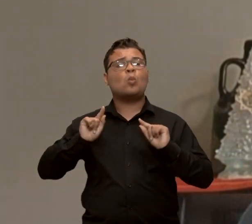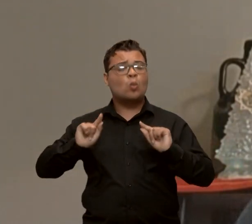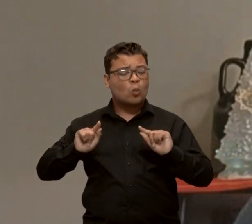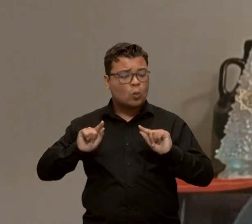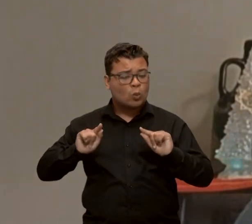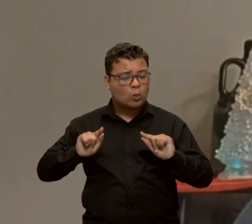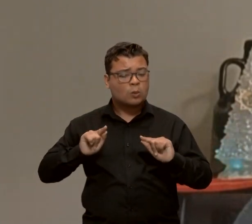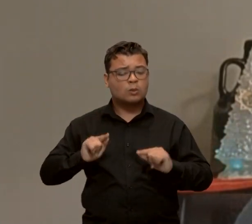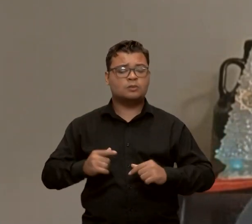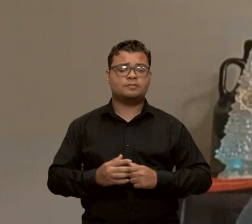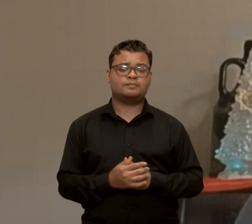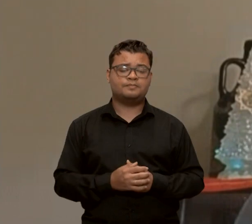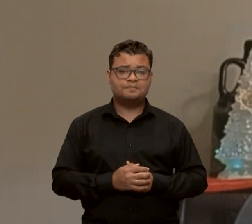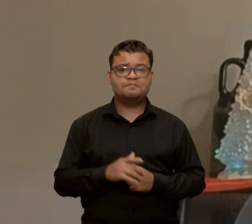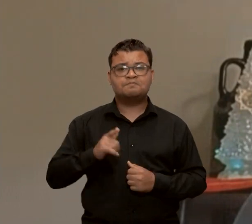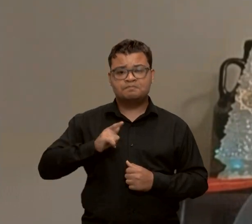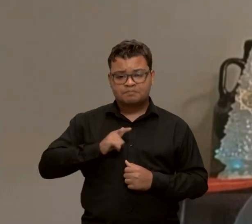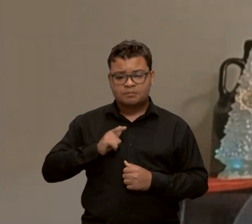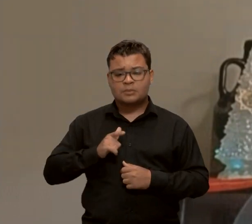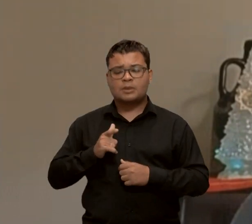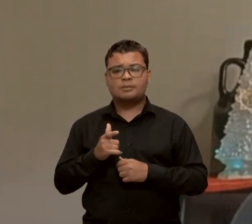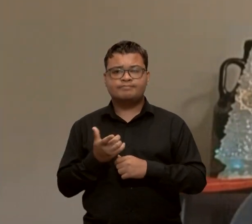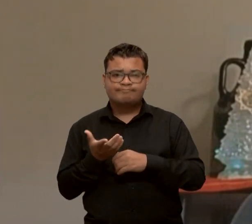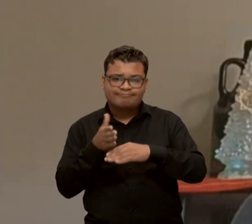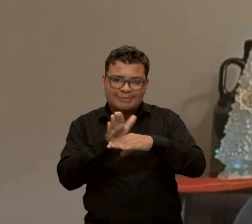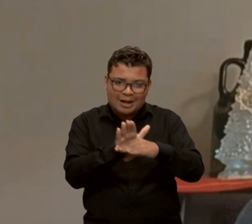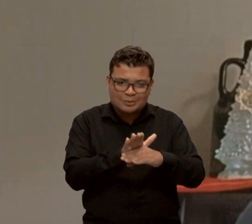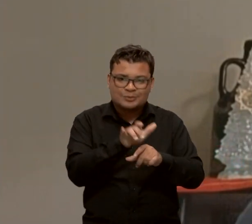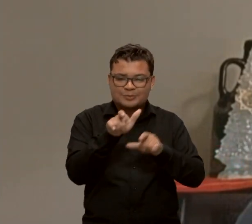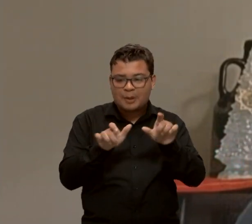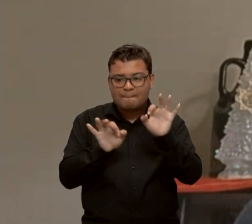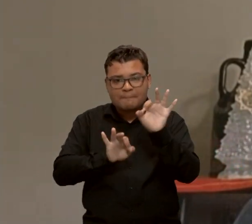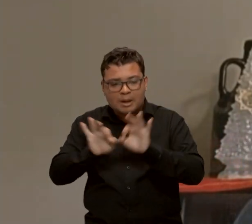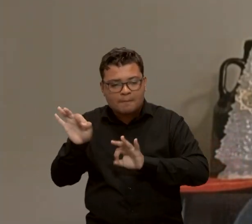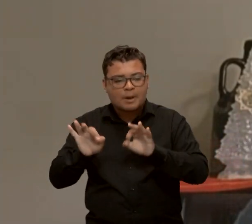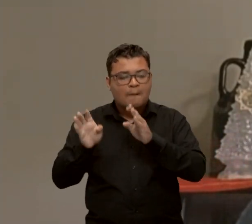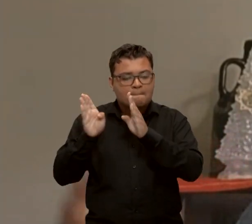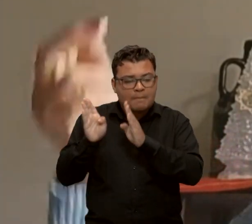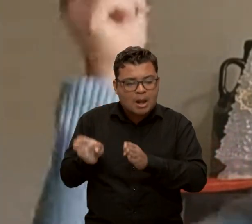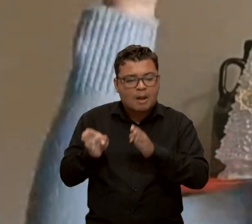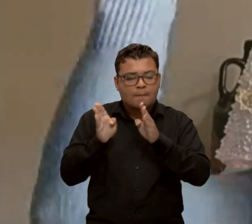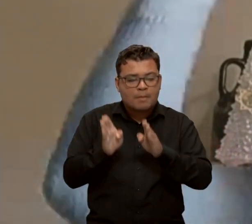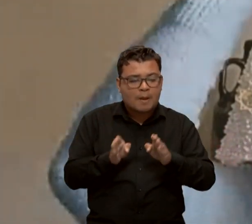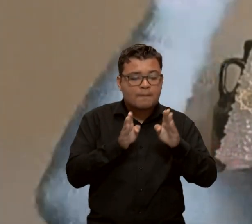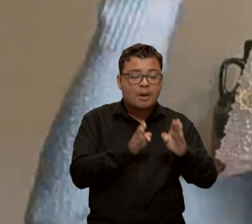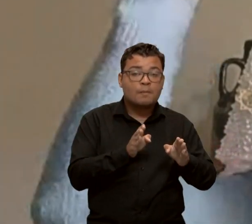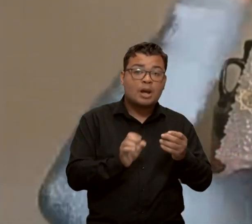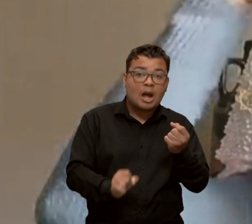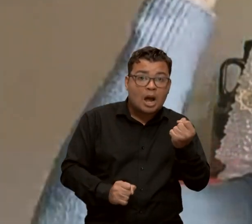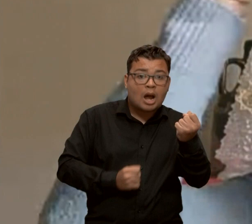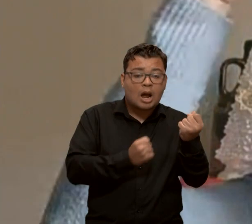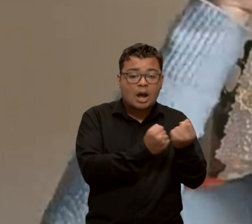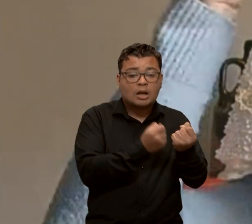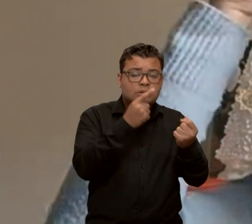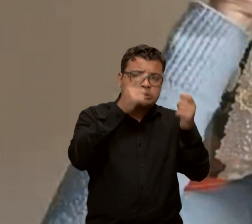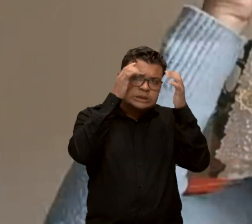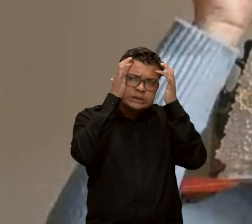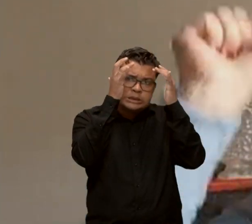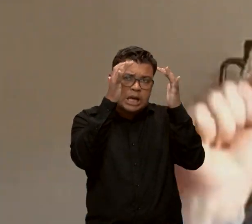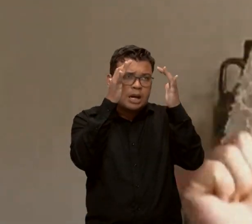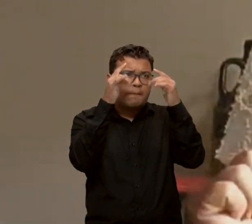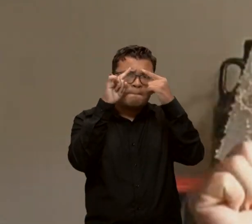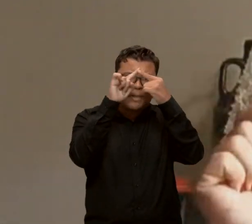preparo, ele faz esse passo a passo para auxiliar o cérebro nas suas conexões